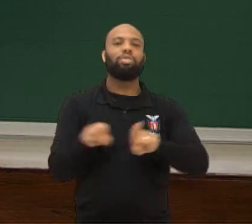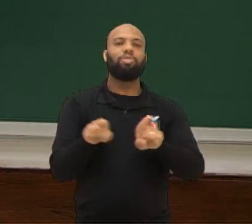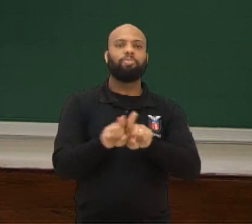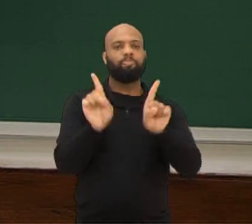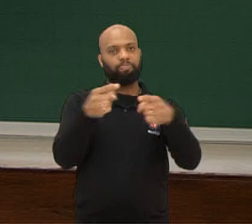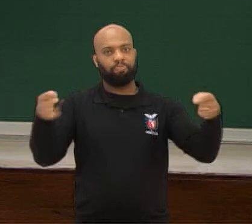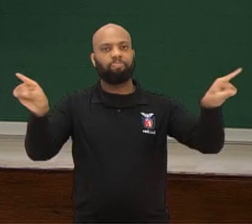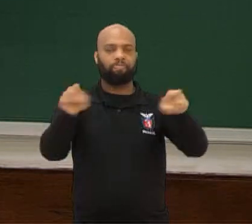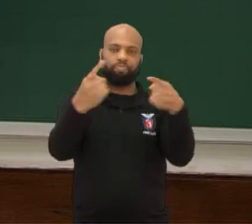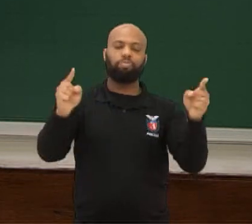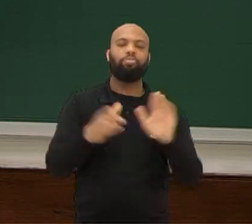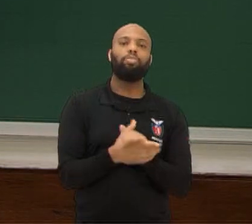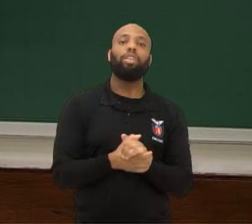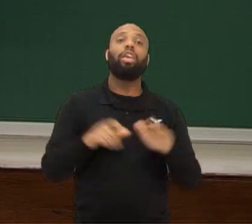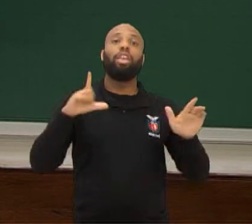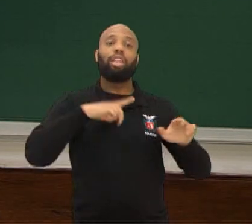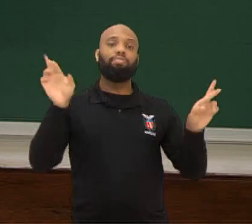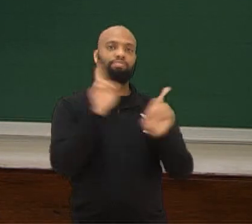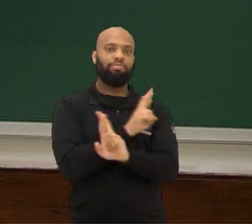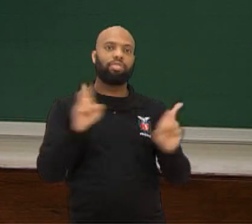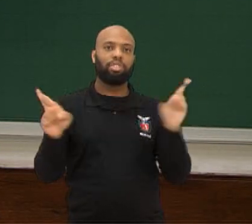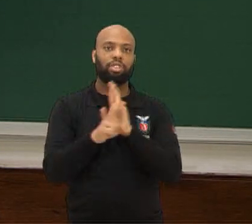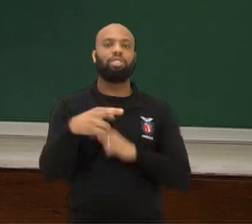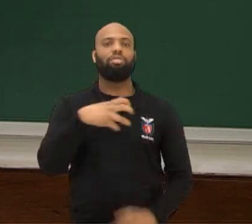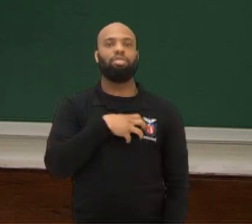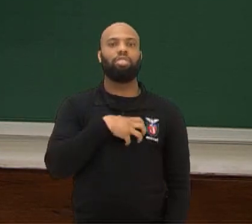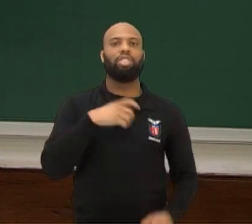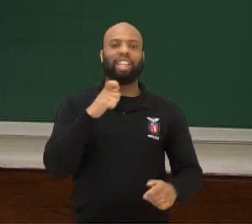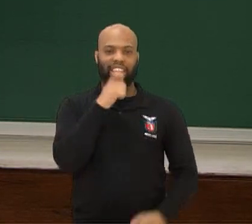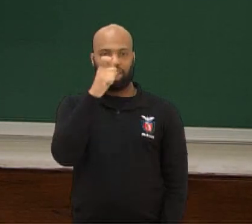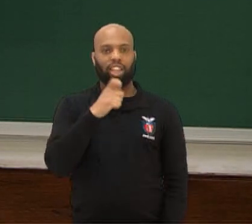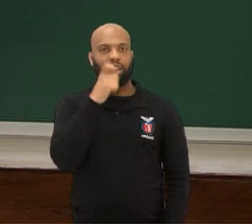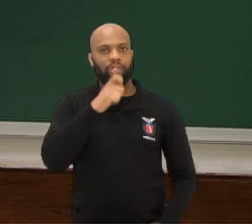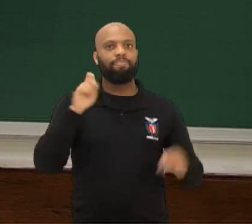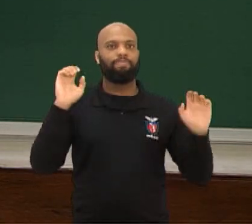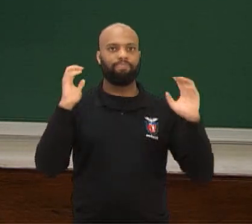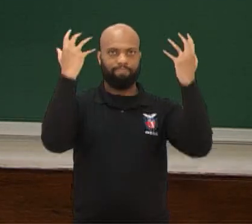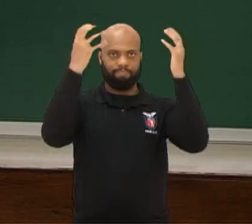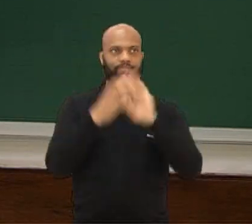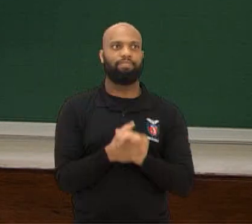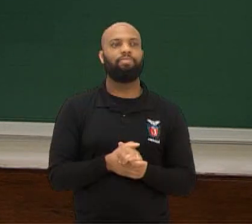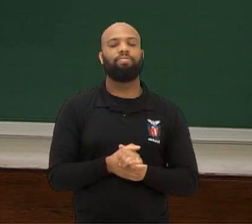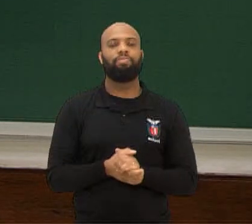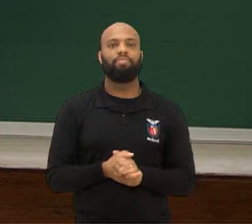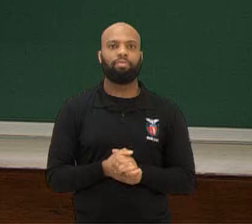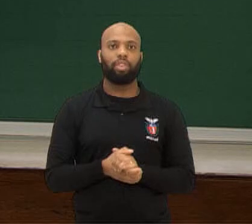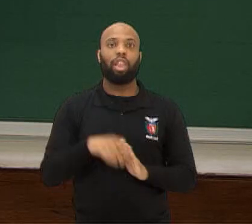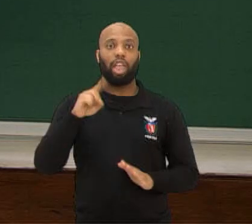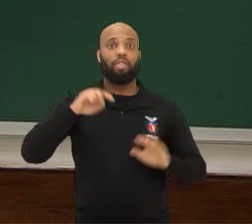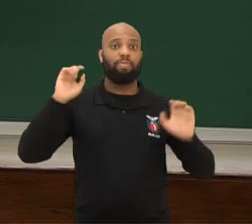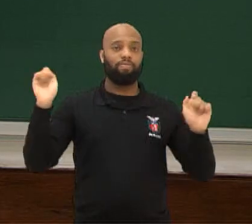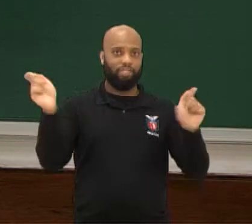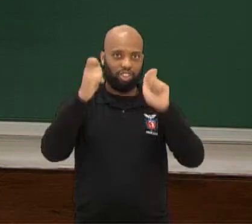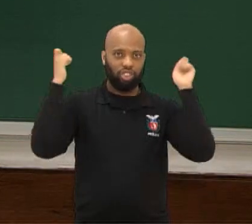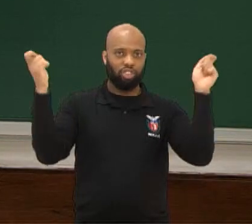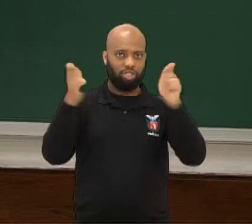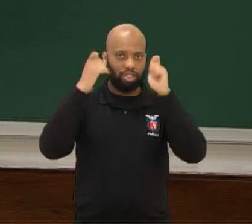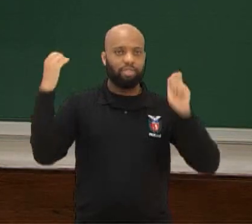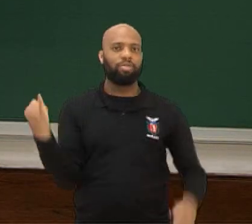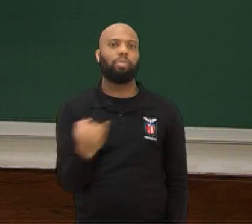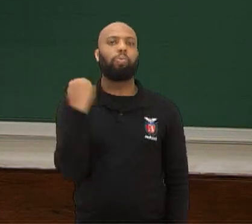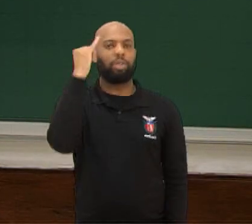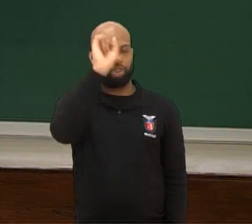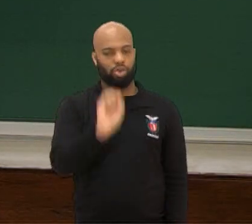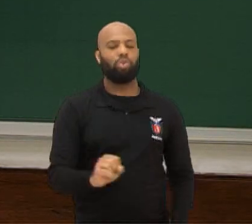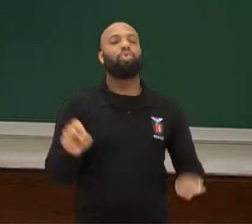músicas e tudo mais relacionada ali com a Festa do Pinhão, né, que é a chamada Sapecada da Canção Nativa. É um festival bem importante na região